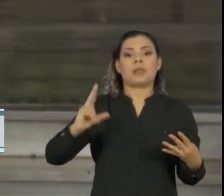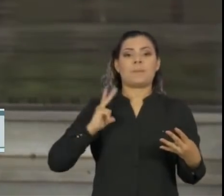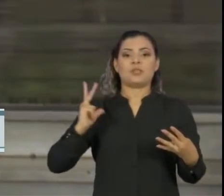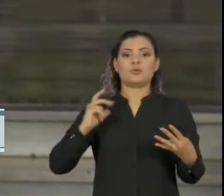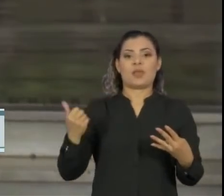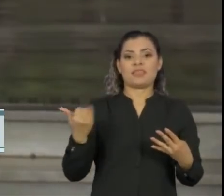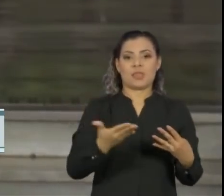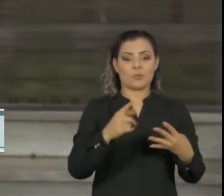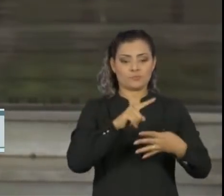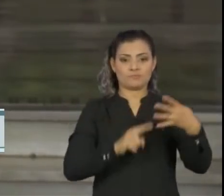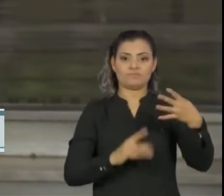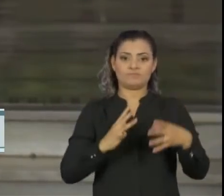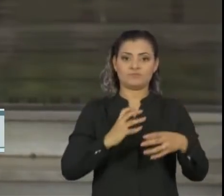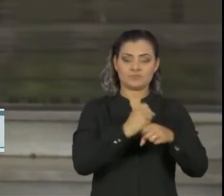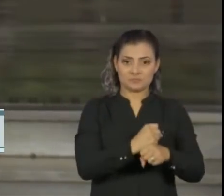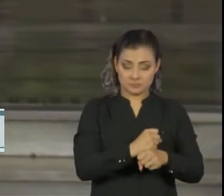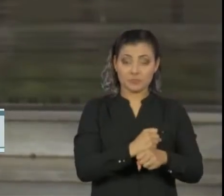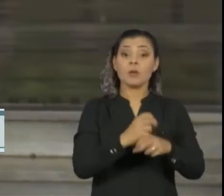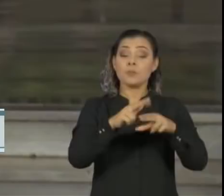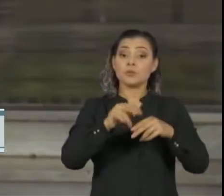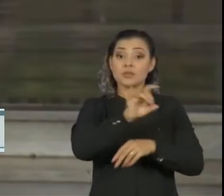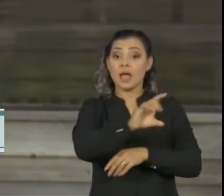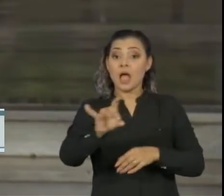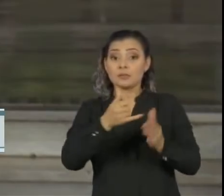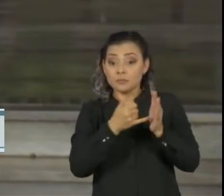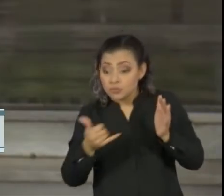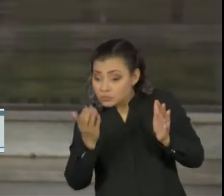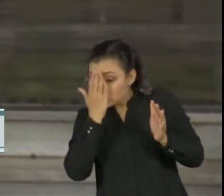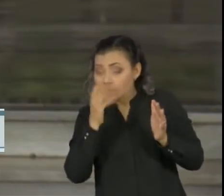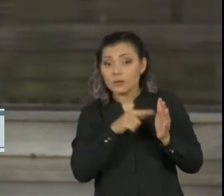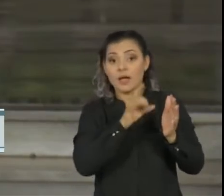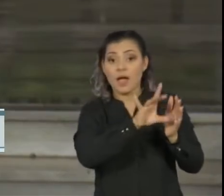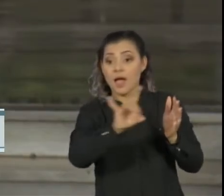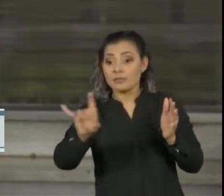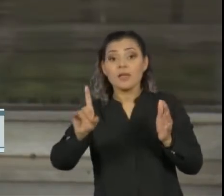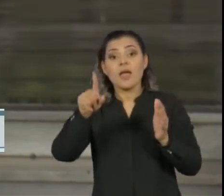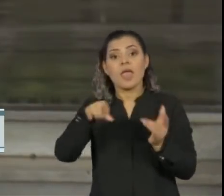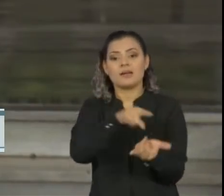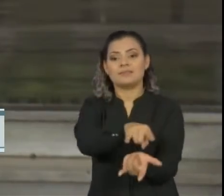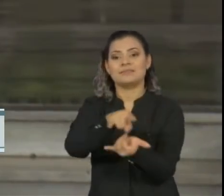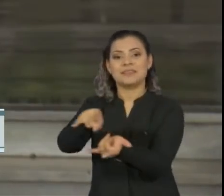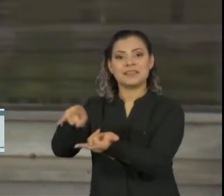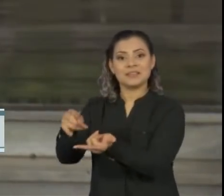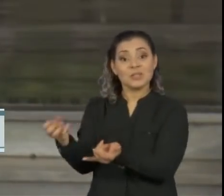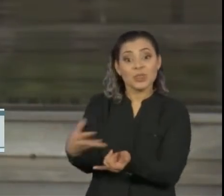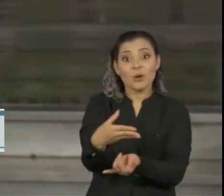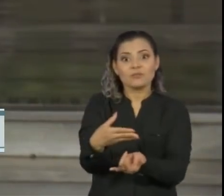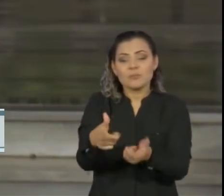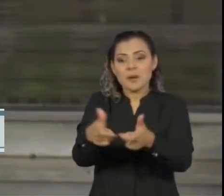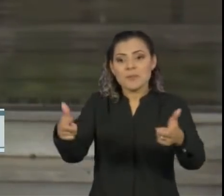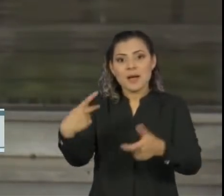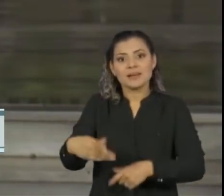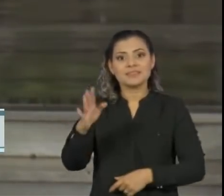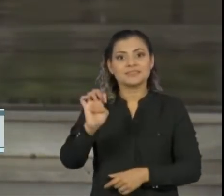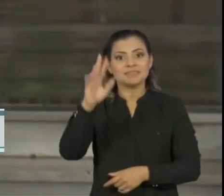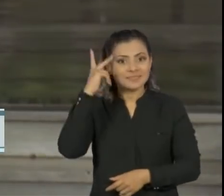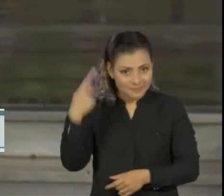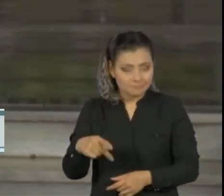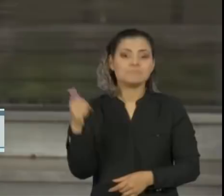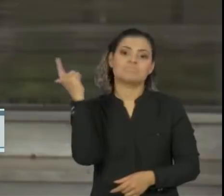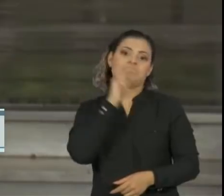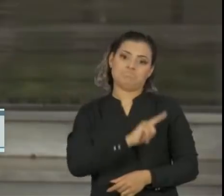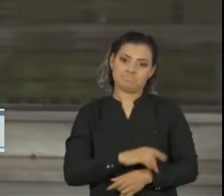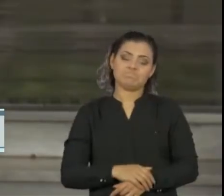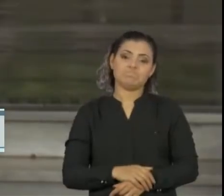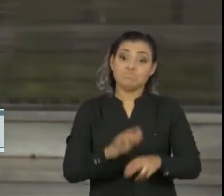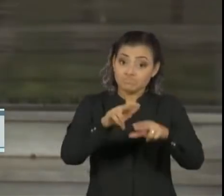privado. Cada respirador recebido, todos sabem, significa um novo leito de UTI aberto em São Paulo. Com